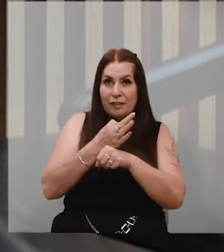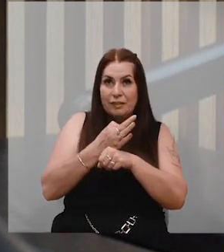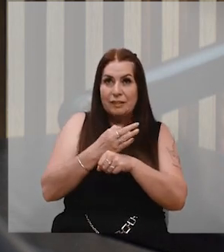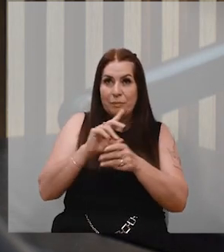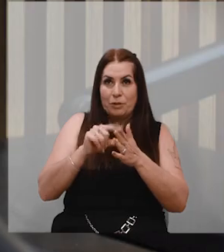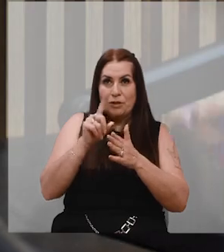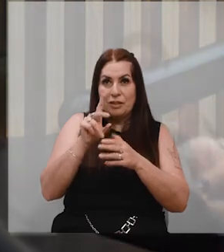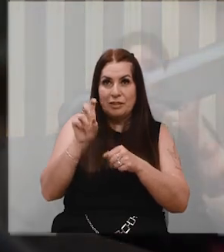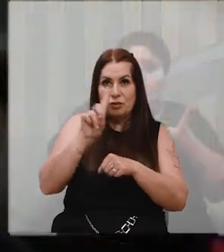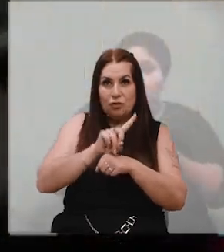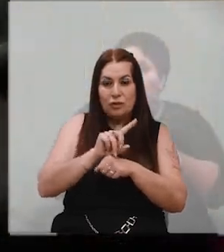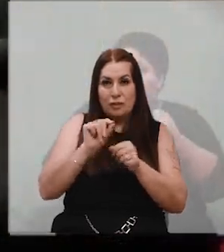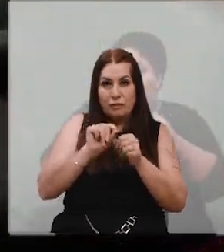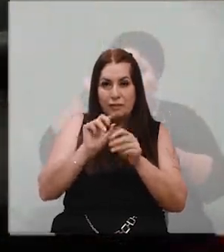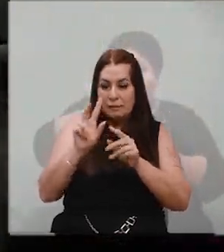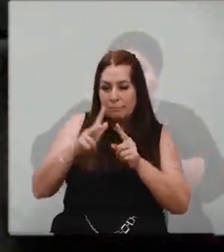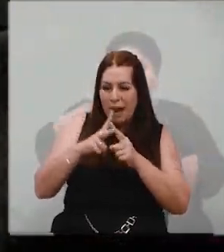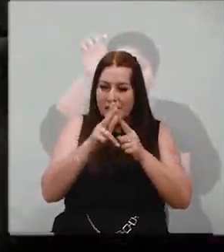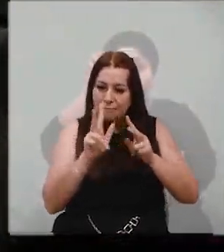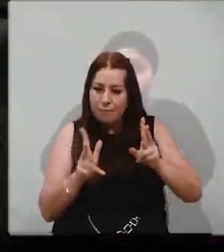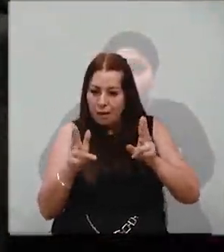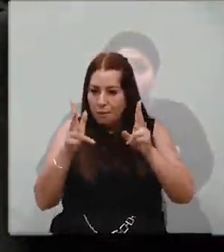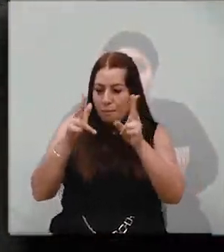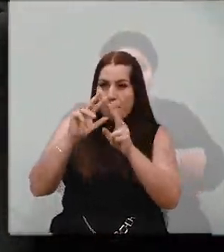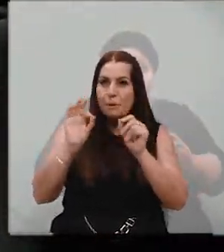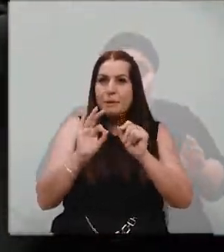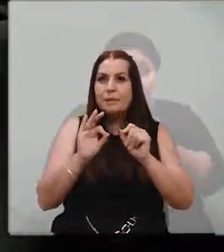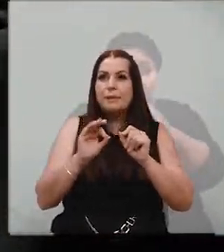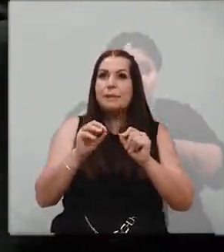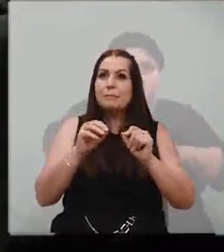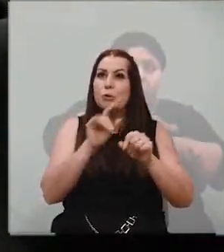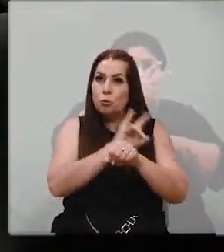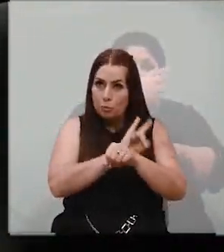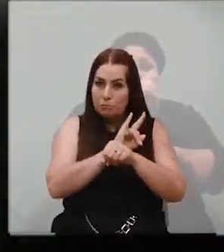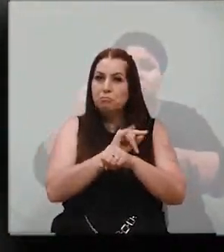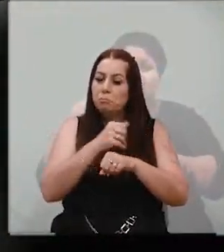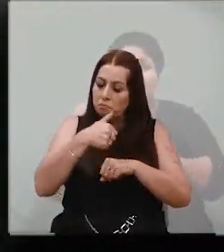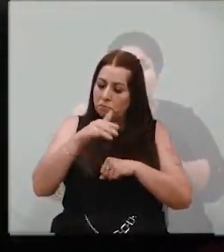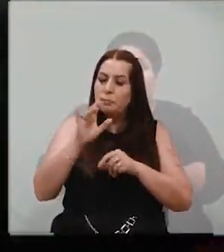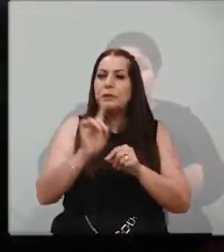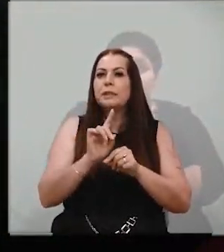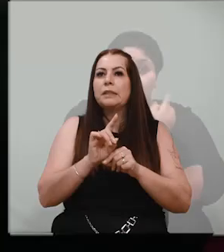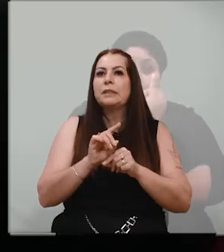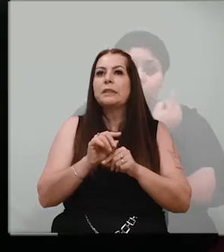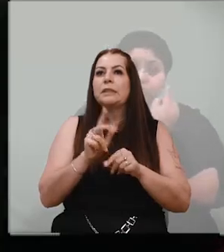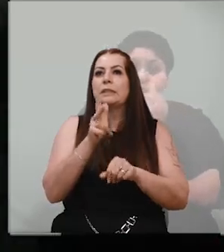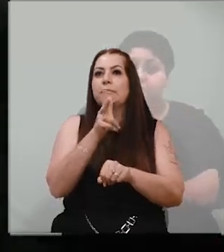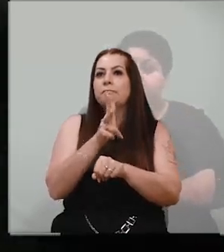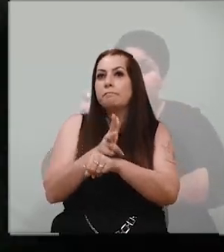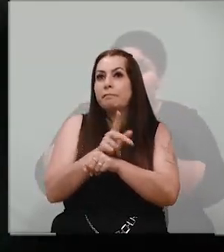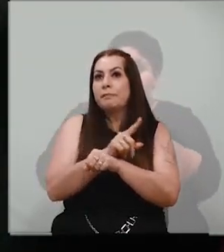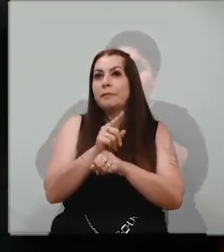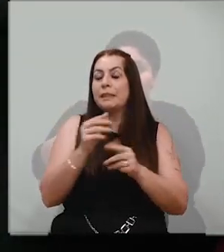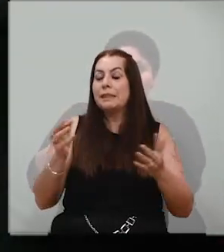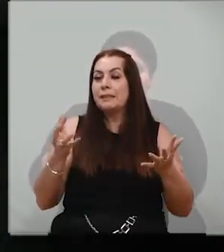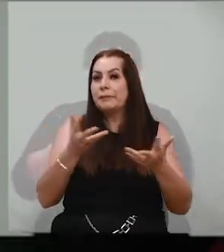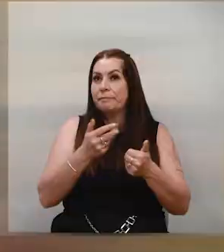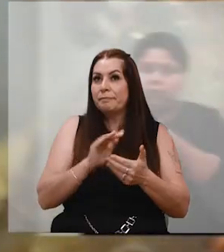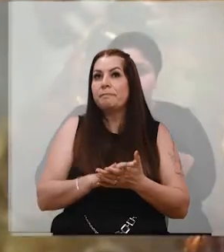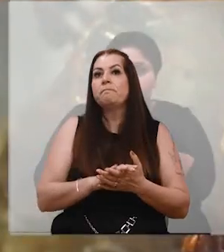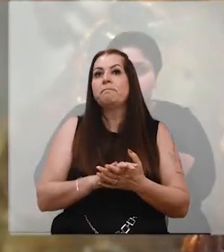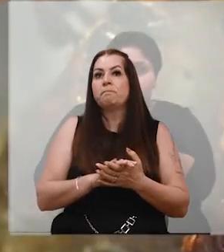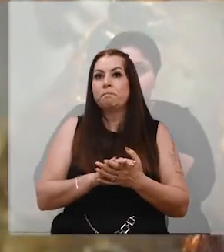de 15 dias tivemos que fazer mais uns reajustes. Mas o da Terra saiu. E é uma produção, assim,